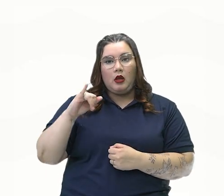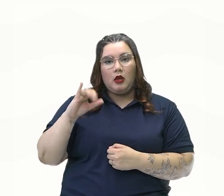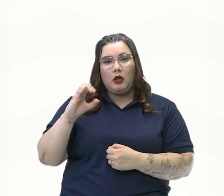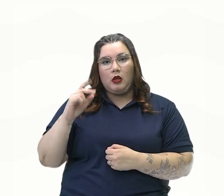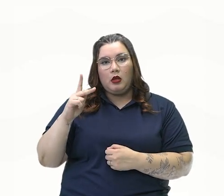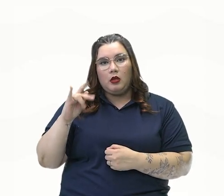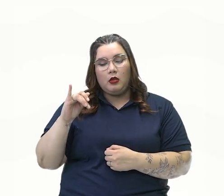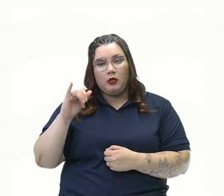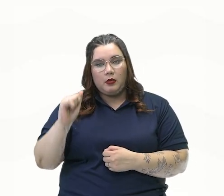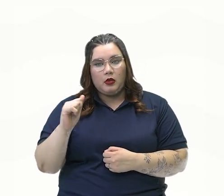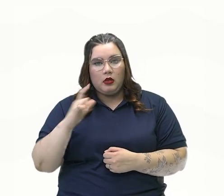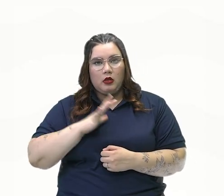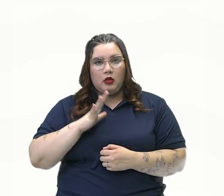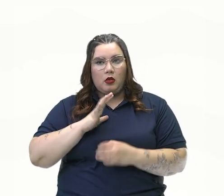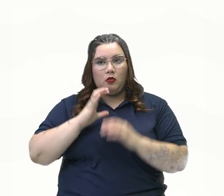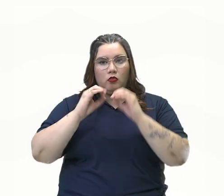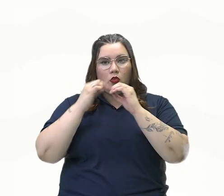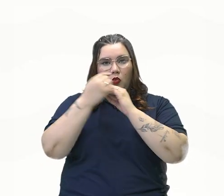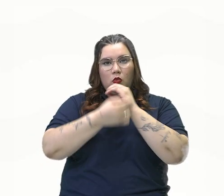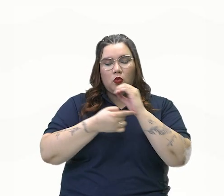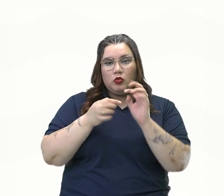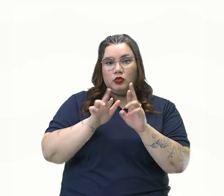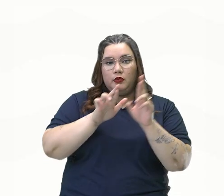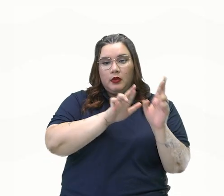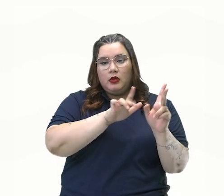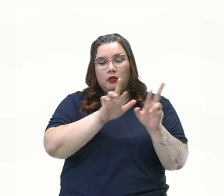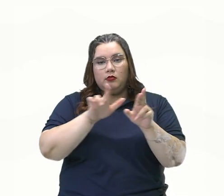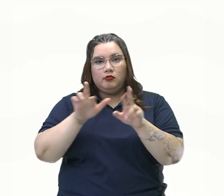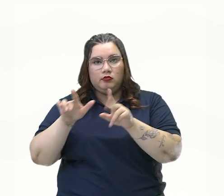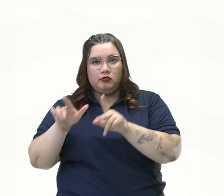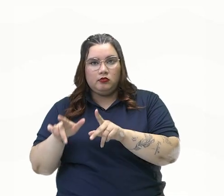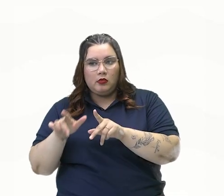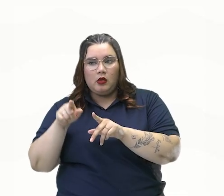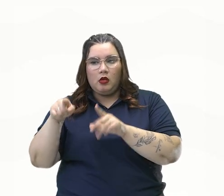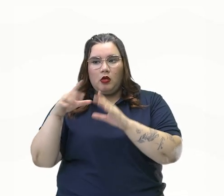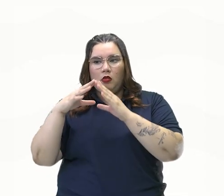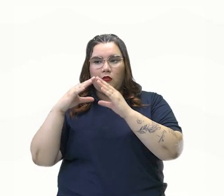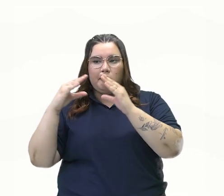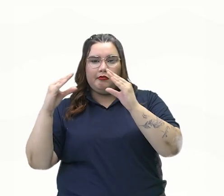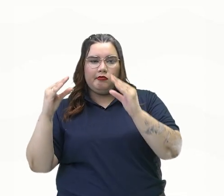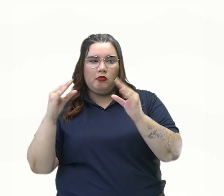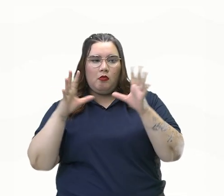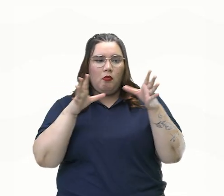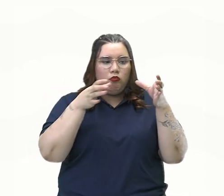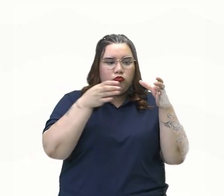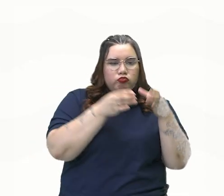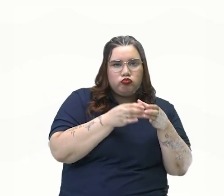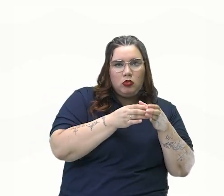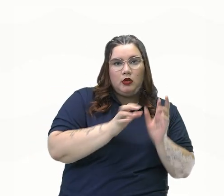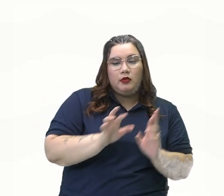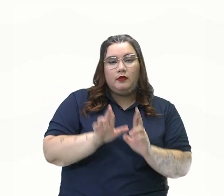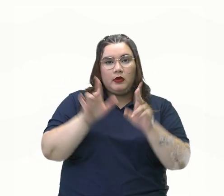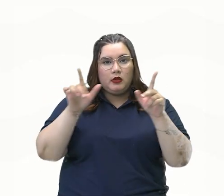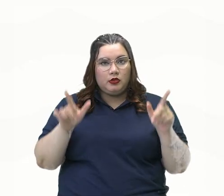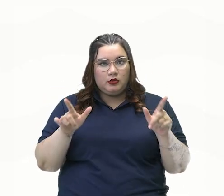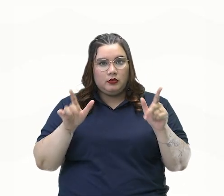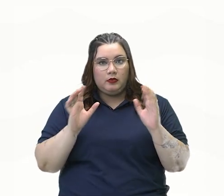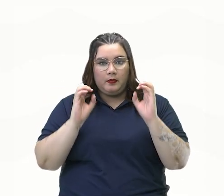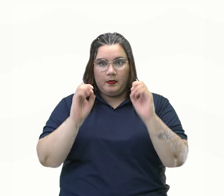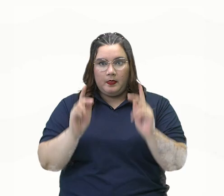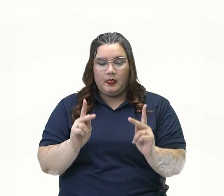um globo ocular diferente, assim como na hipermetropia. Um é mais alongado e o outro é achatado,